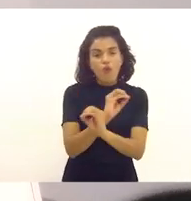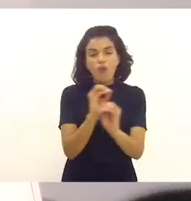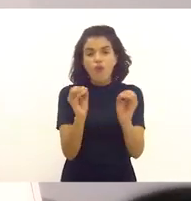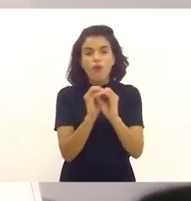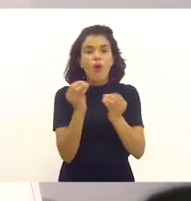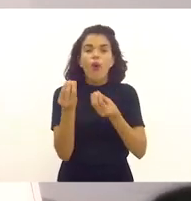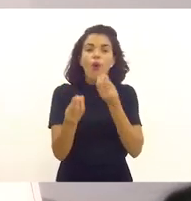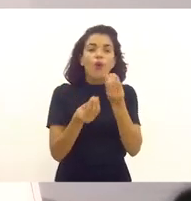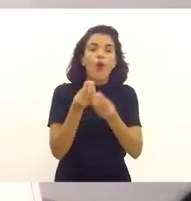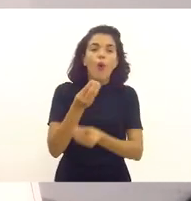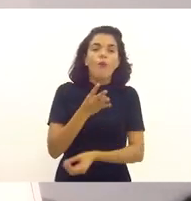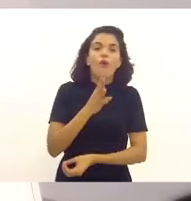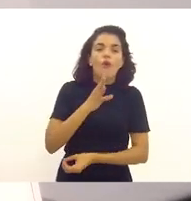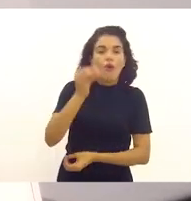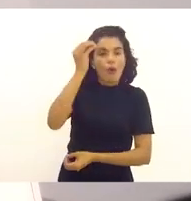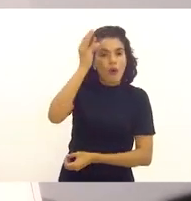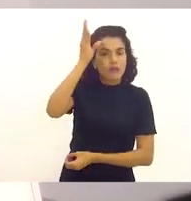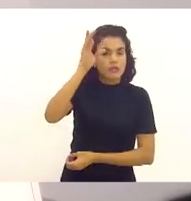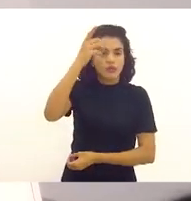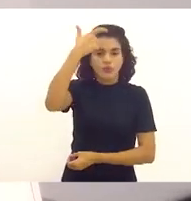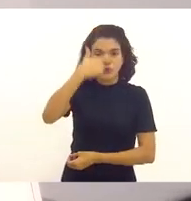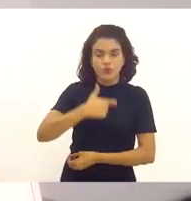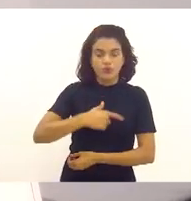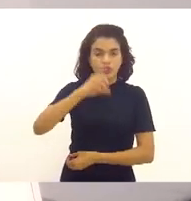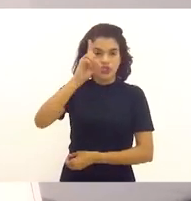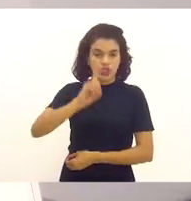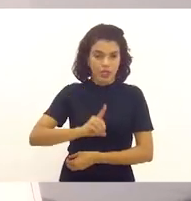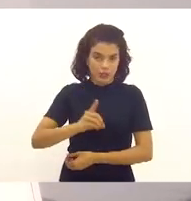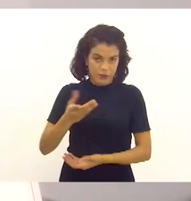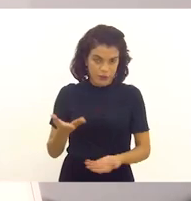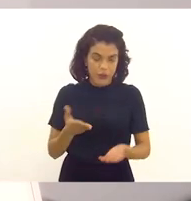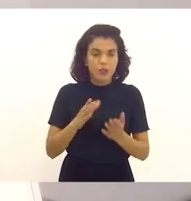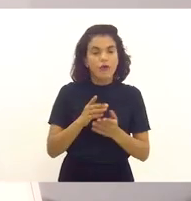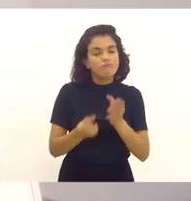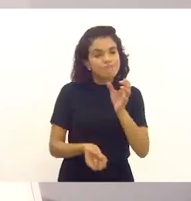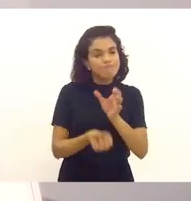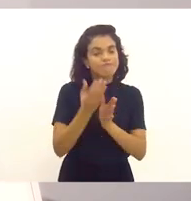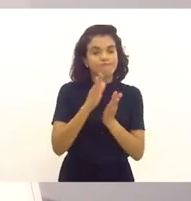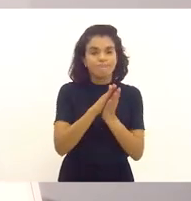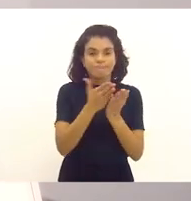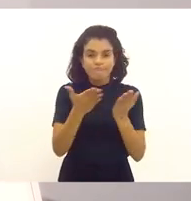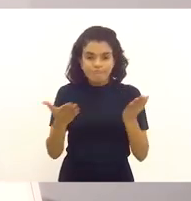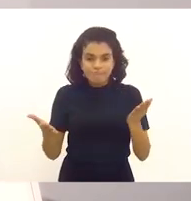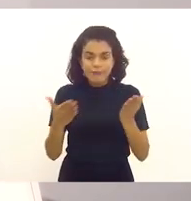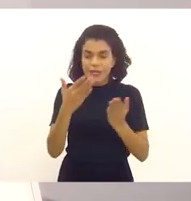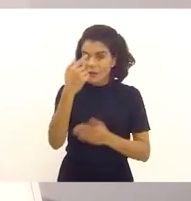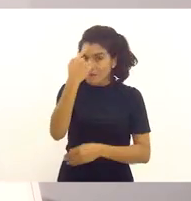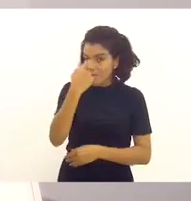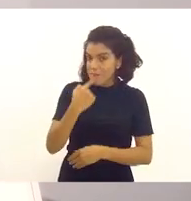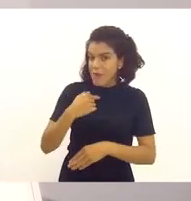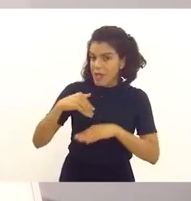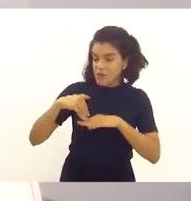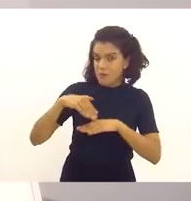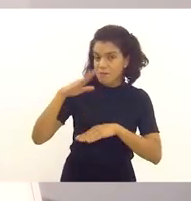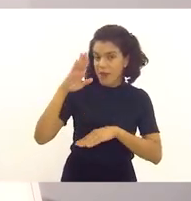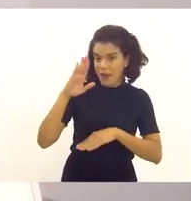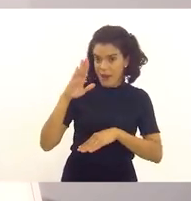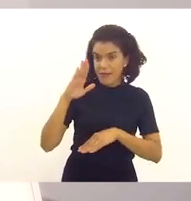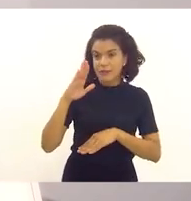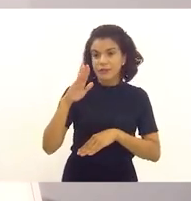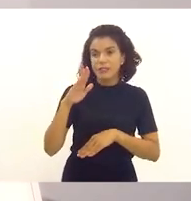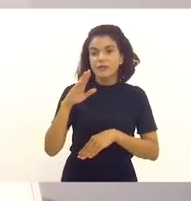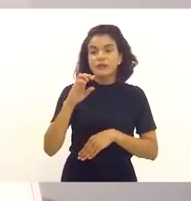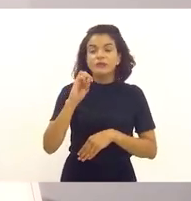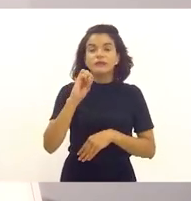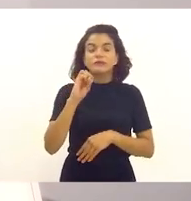efetivar os seus direitos então nós formulamos uma cartilha basicamente com imagens como vocês vão poder poder ver se não tiver para todos